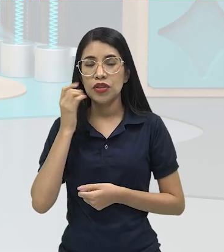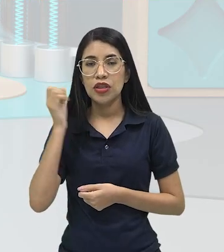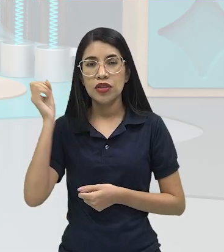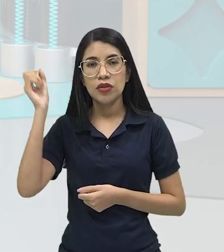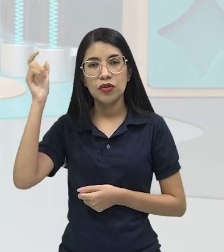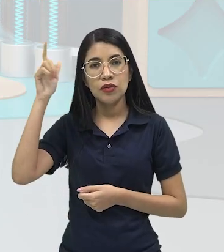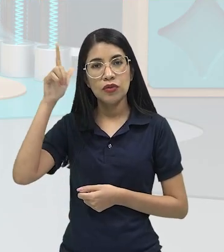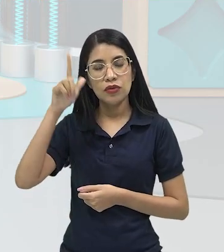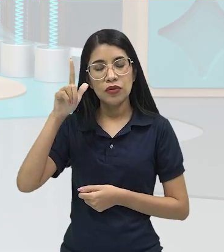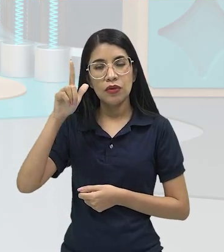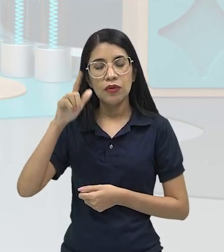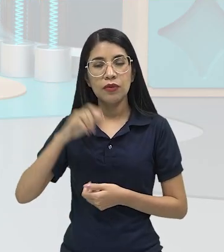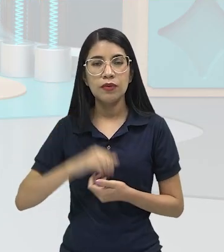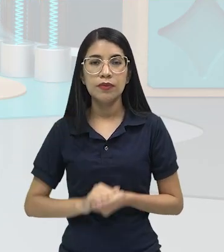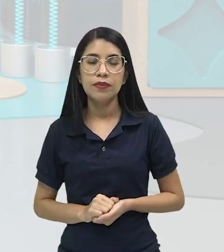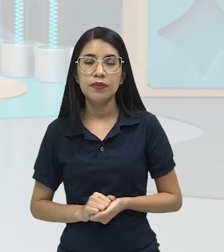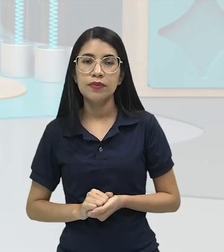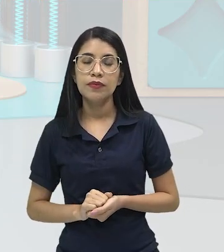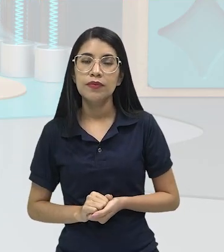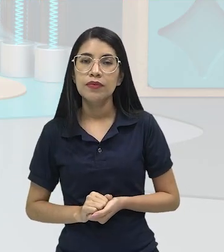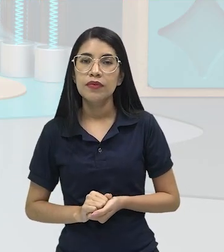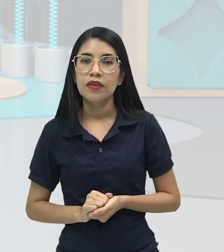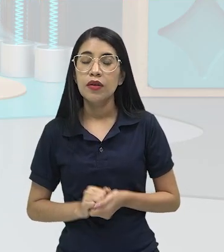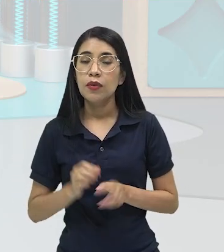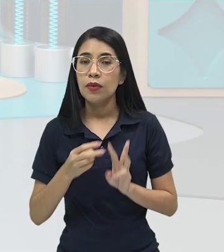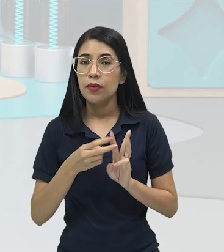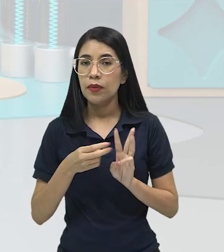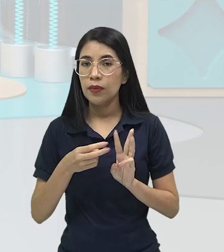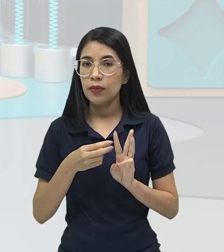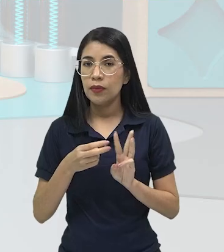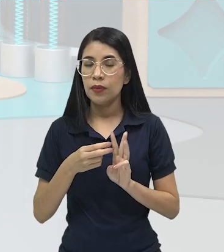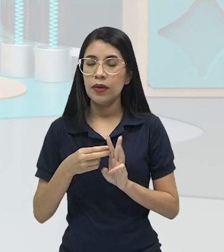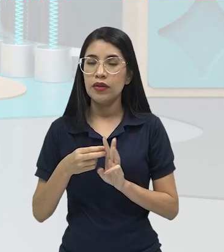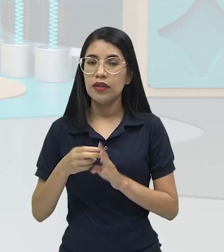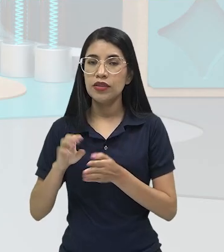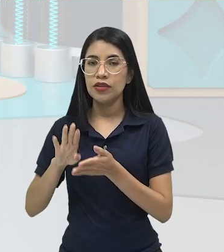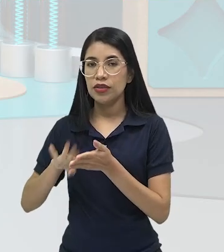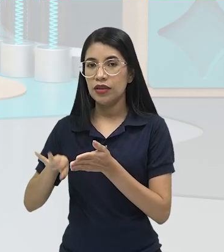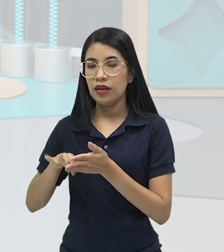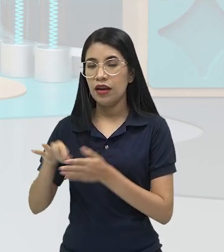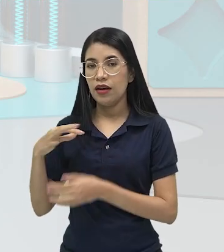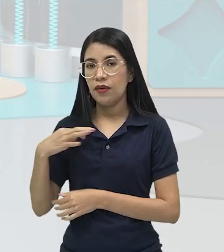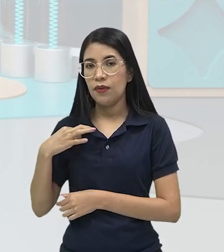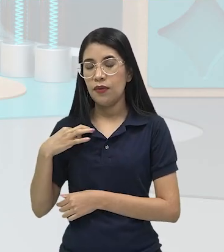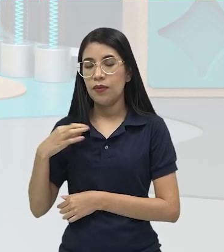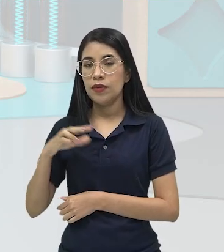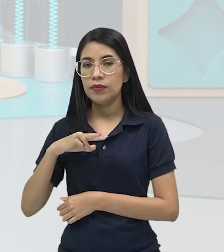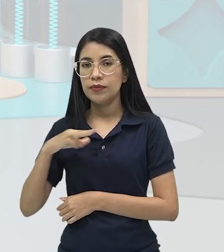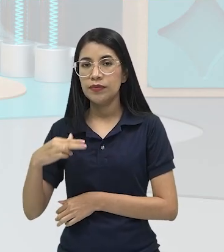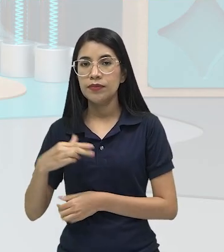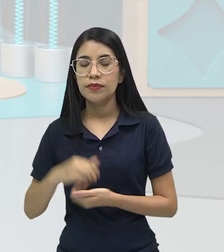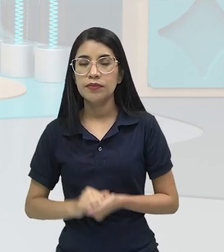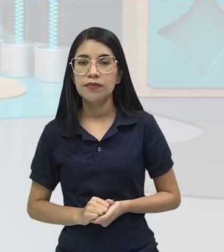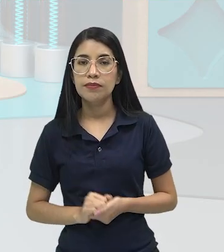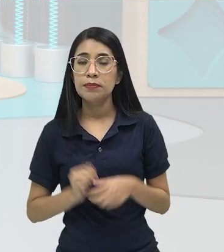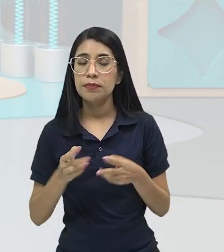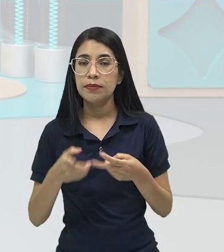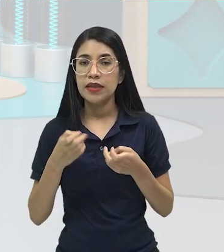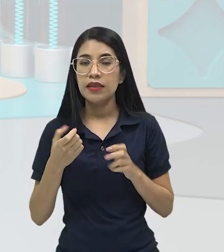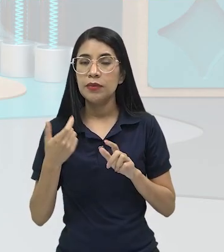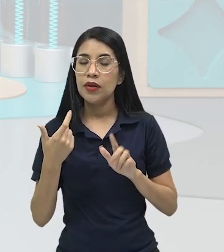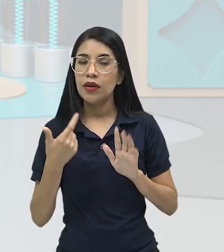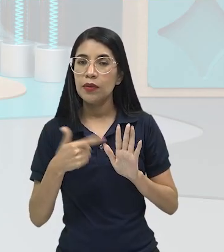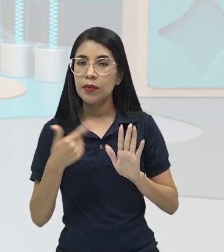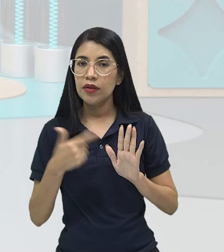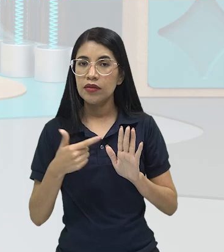índio tinha despido o português. Observe aí a ironia que ele está fazendo. Por quê? Porque no início do poema ele